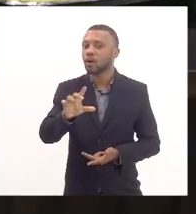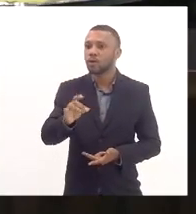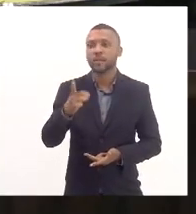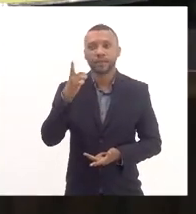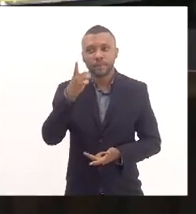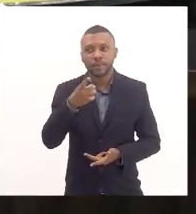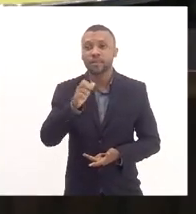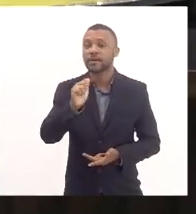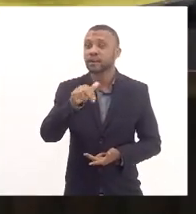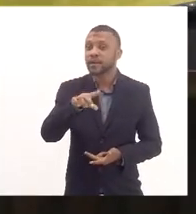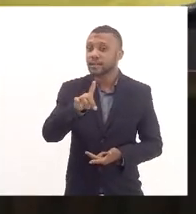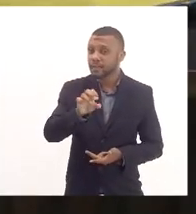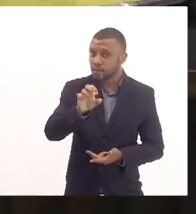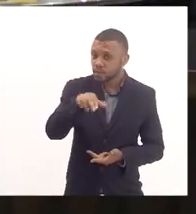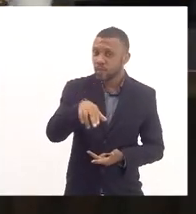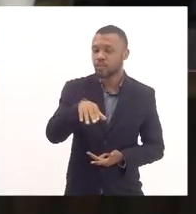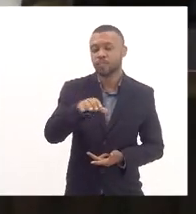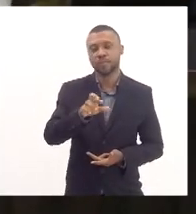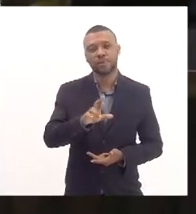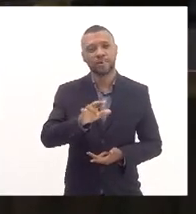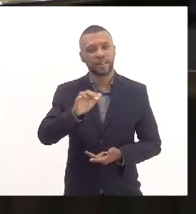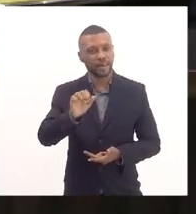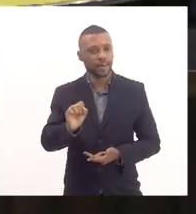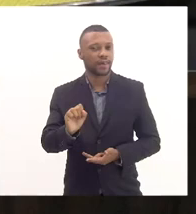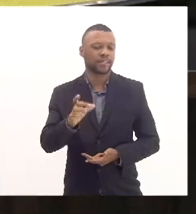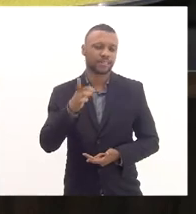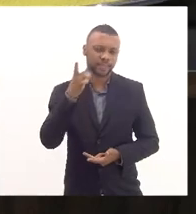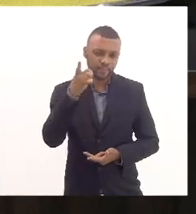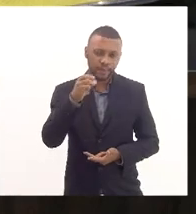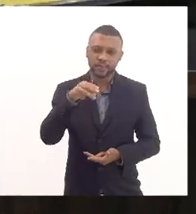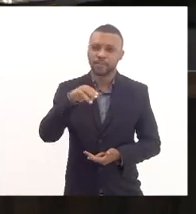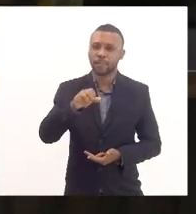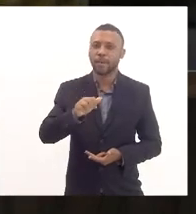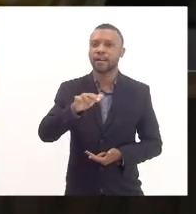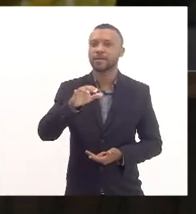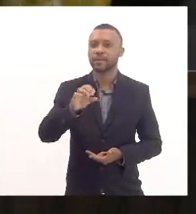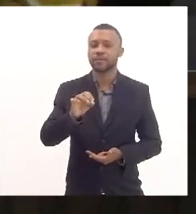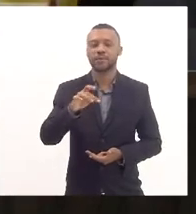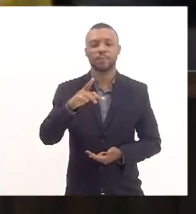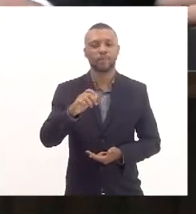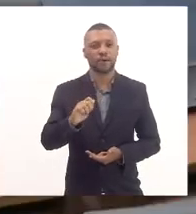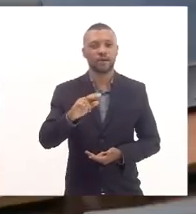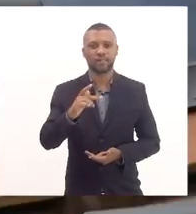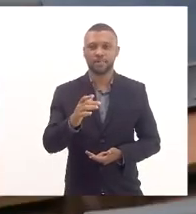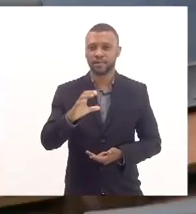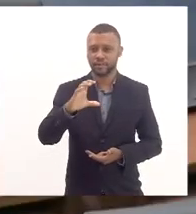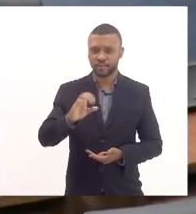Anderson Moraes deputados que o deputado Max Deputado Márcio Pacheco